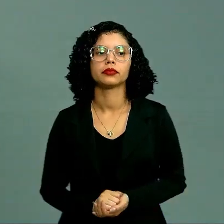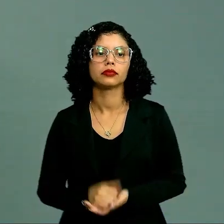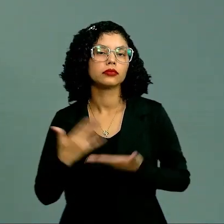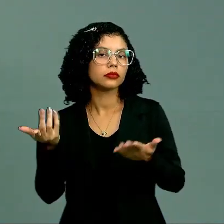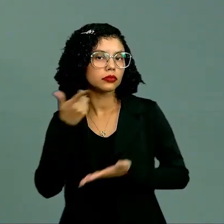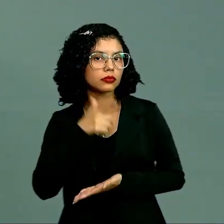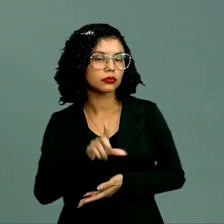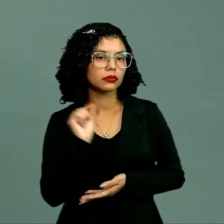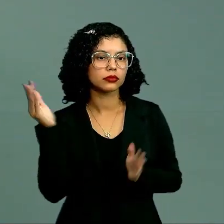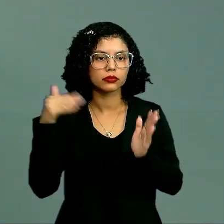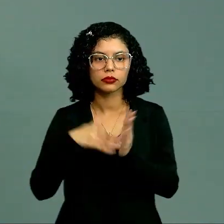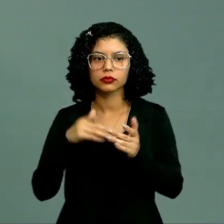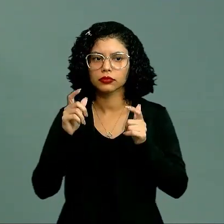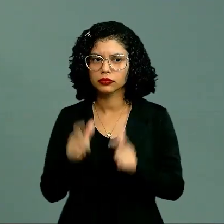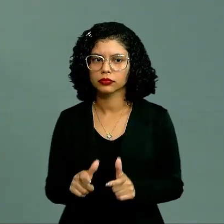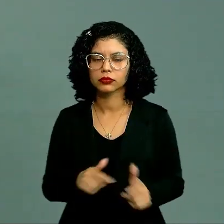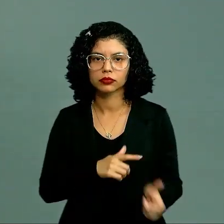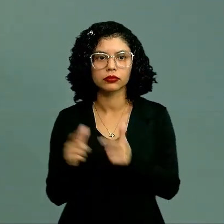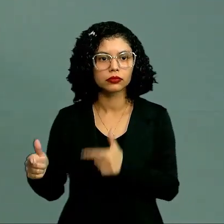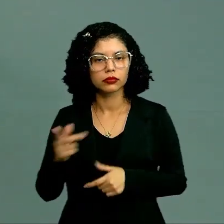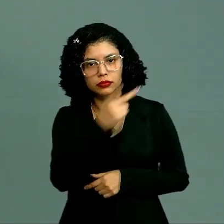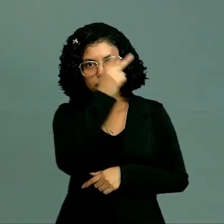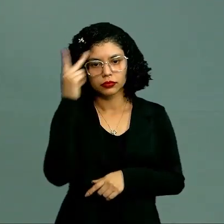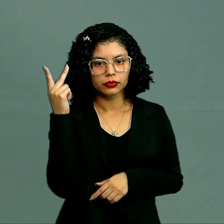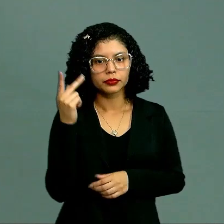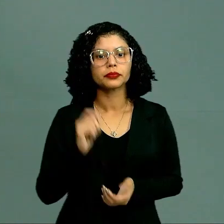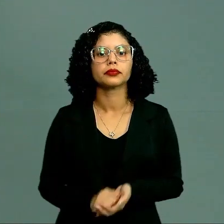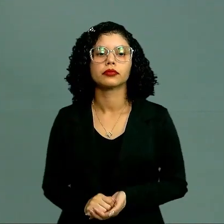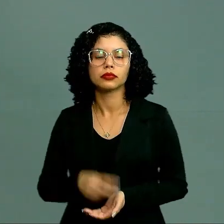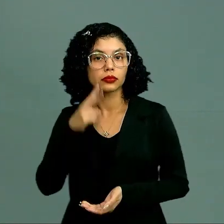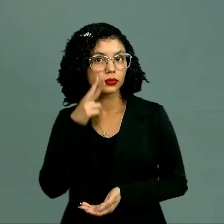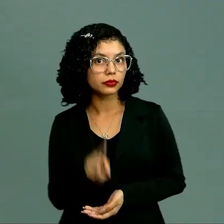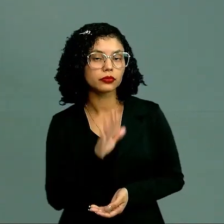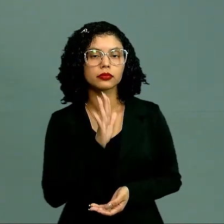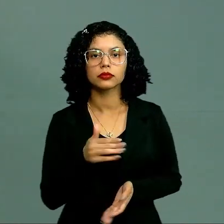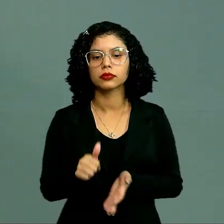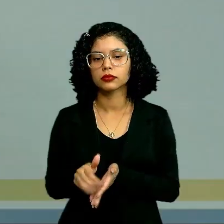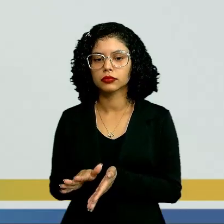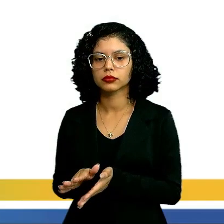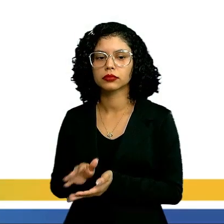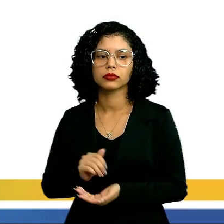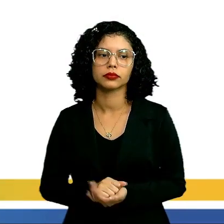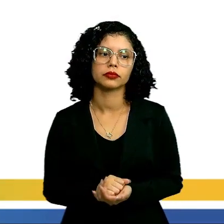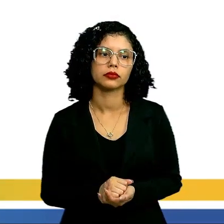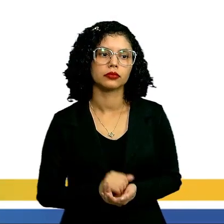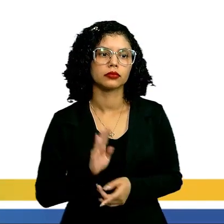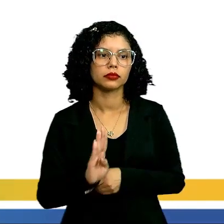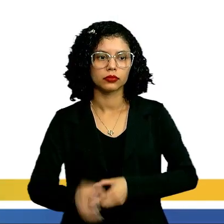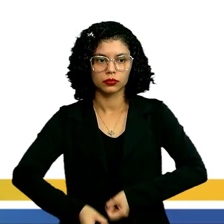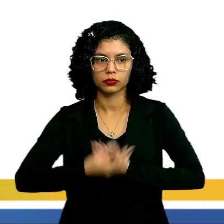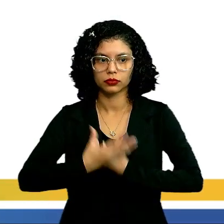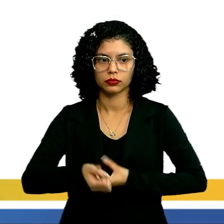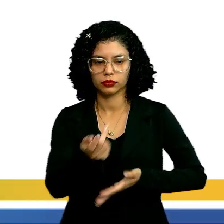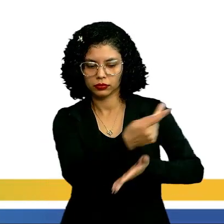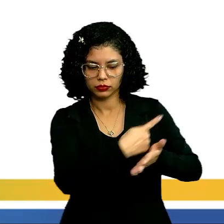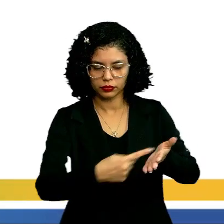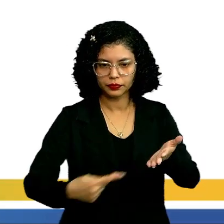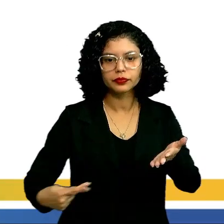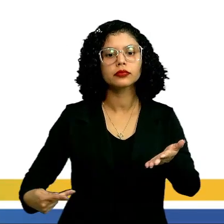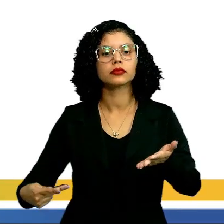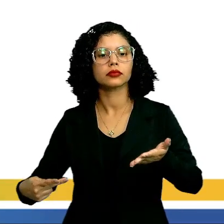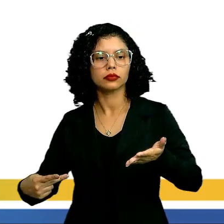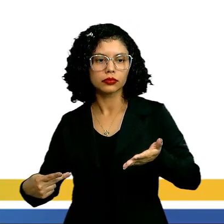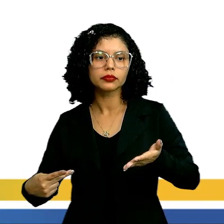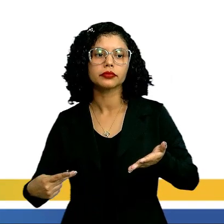Bom, o vencedor, até onde eu sei, não é um lugar, é uma pessoa. Então, de cara, eu já descarto a letra A. Na letra B, ela